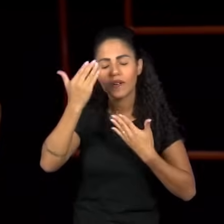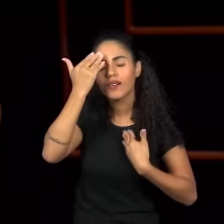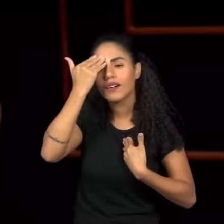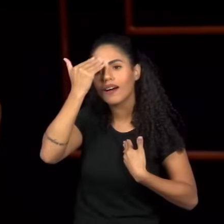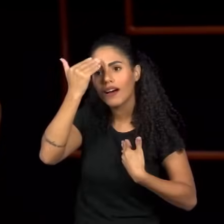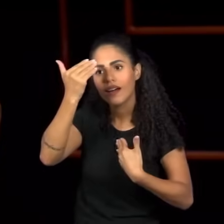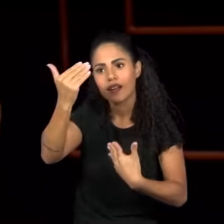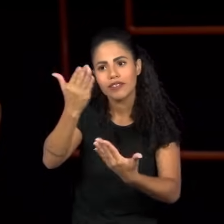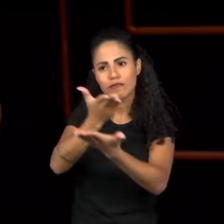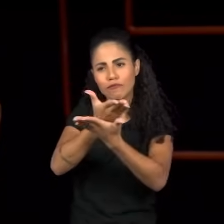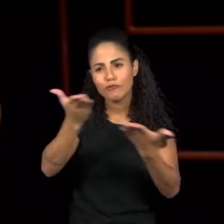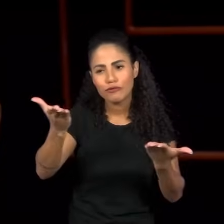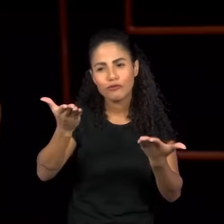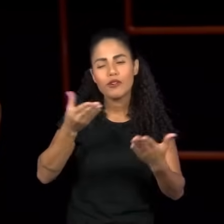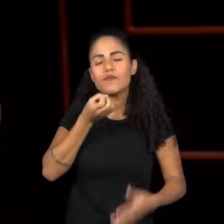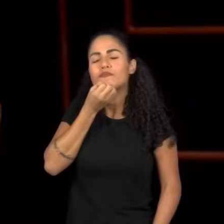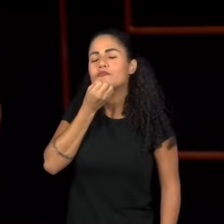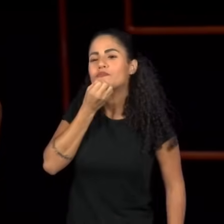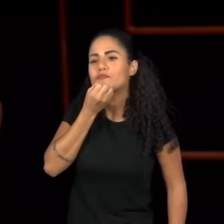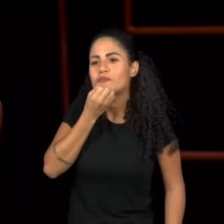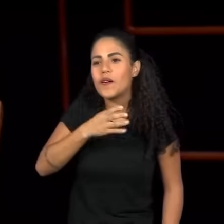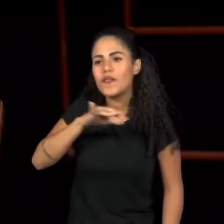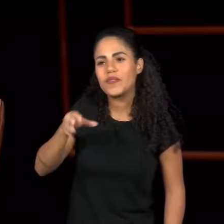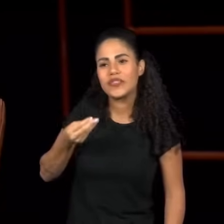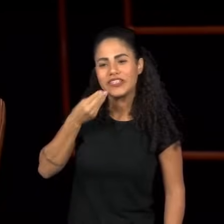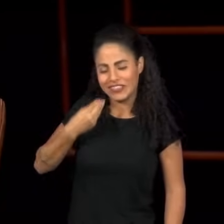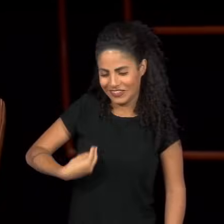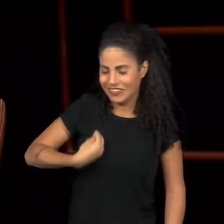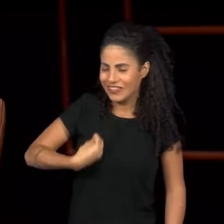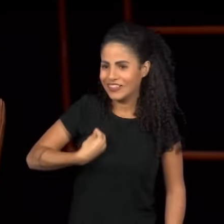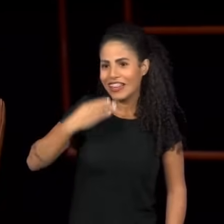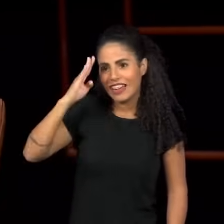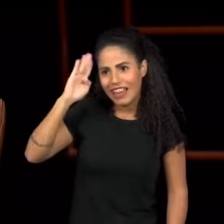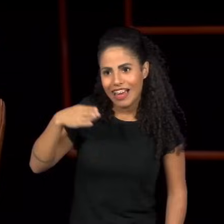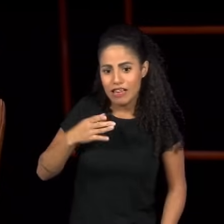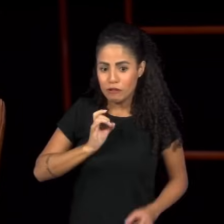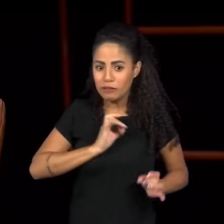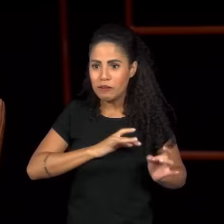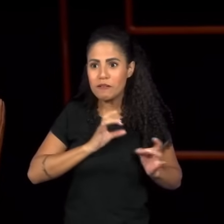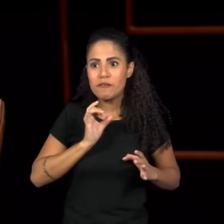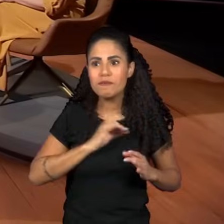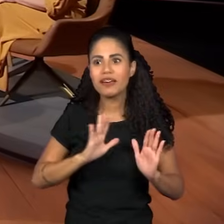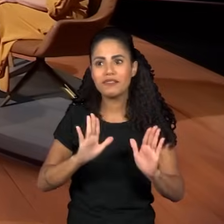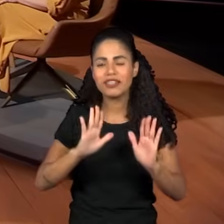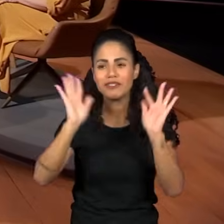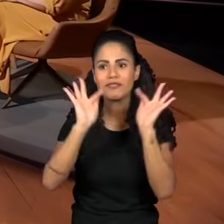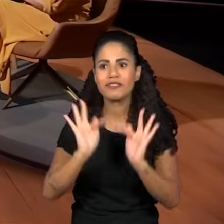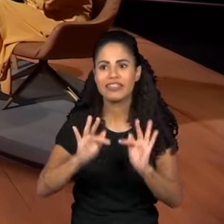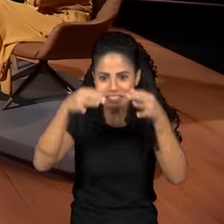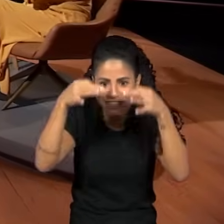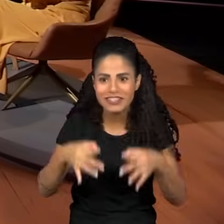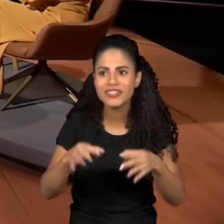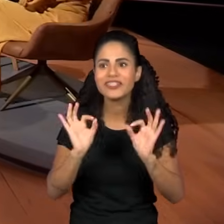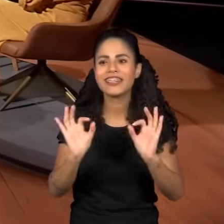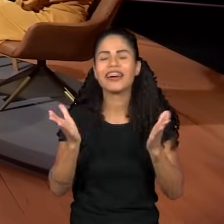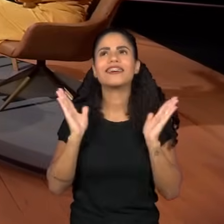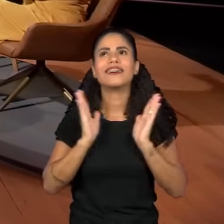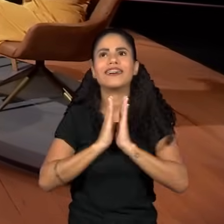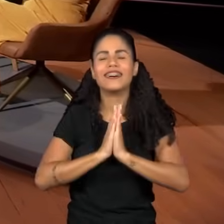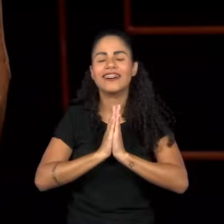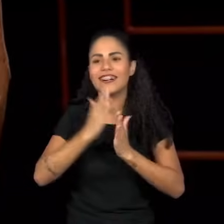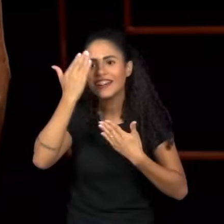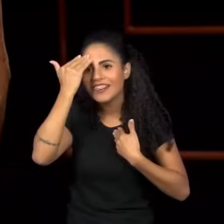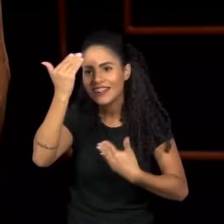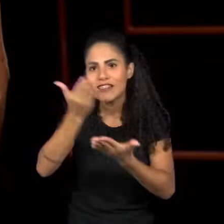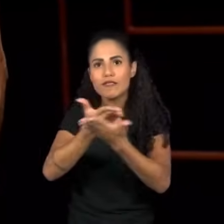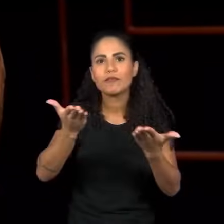vocês. Foi realmente muito bom estar aqui. Uma honra. Eu morria de medo, mas estou muito feliz. Agradecer a todos esses